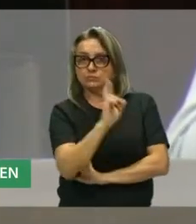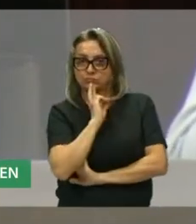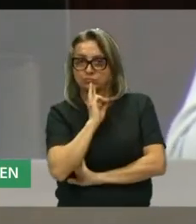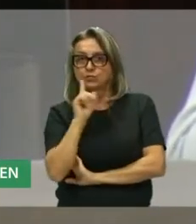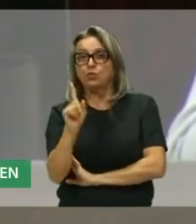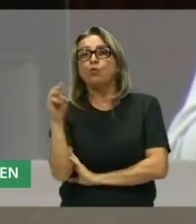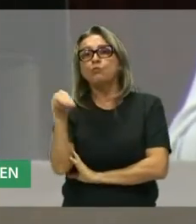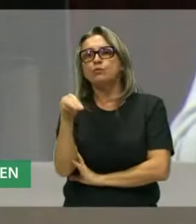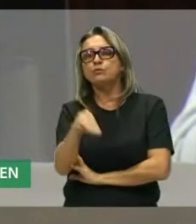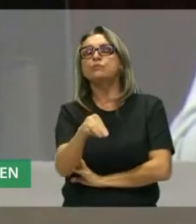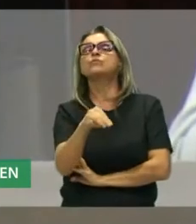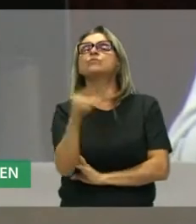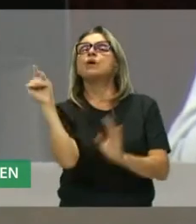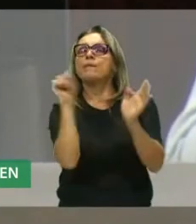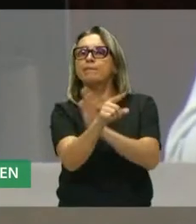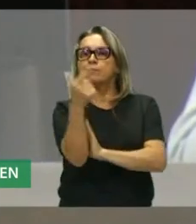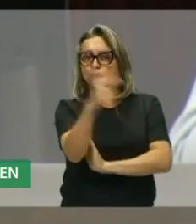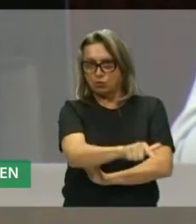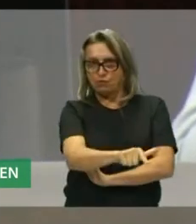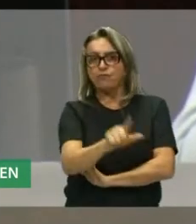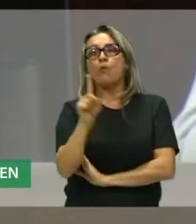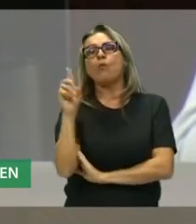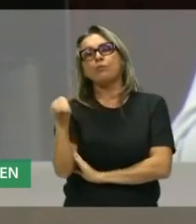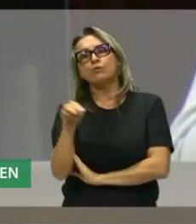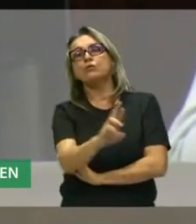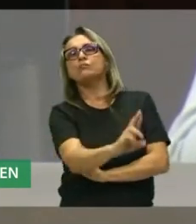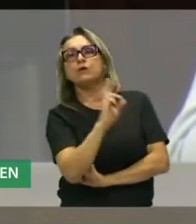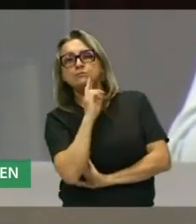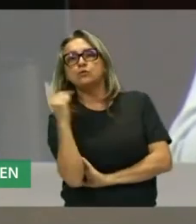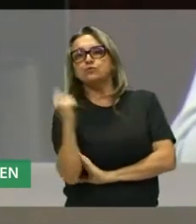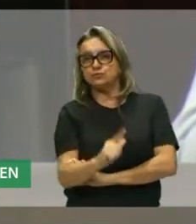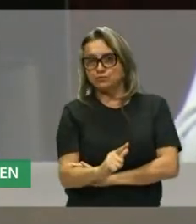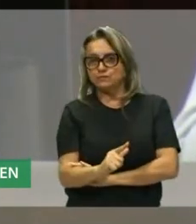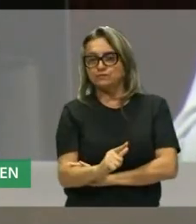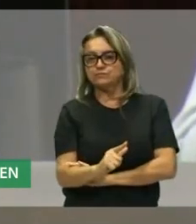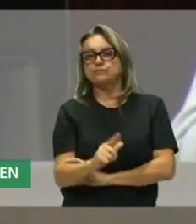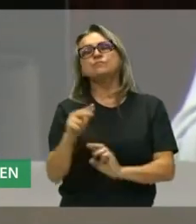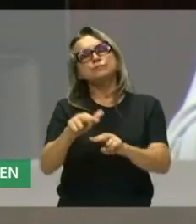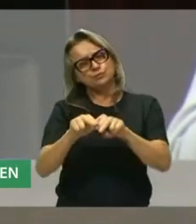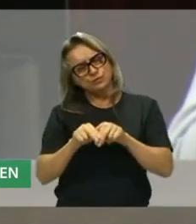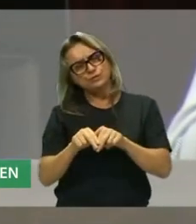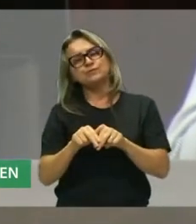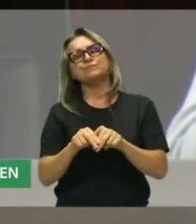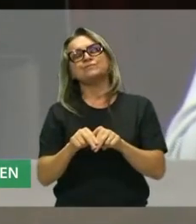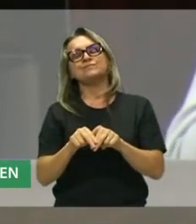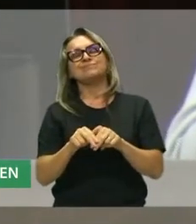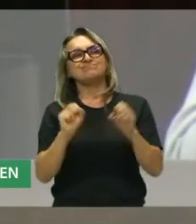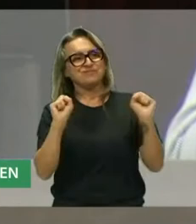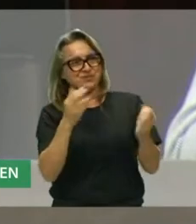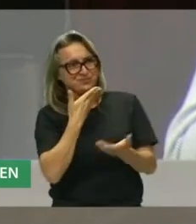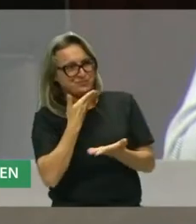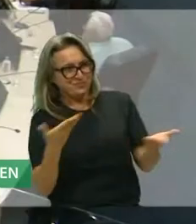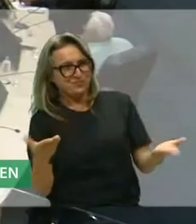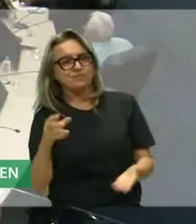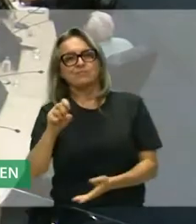para a réplica e 1 minuto para a tréplica. Sendo assim, irmã Simone Santana, será uma satisfação